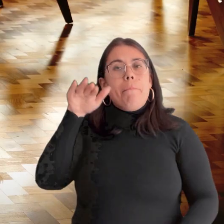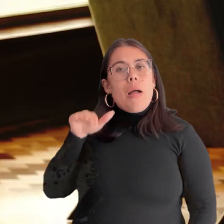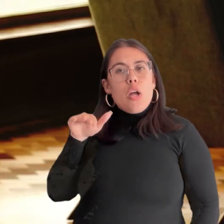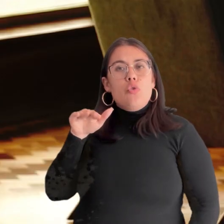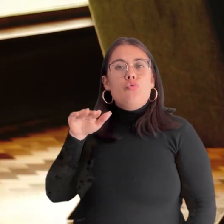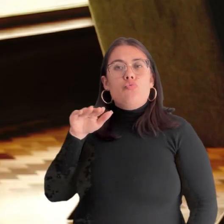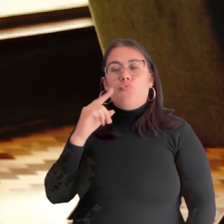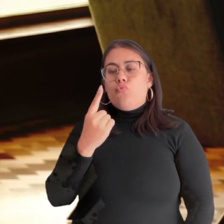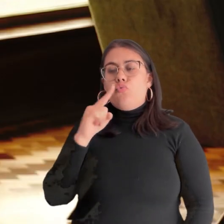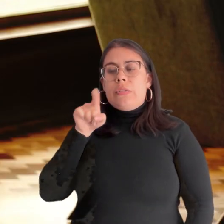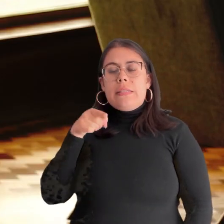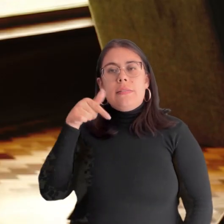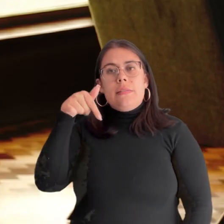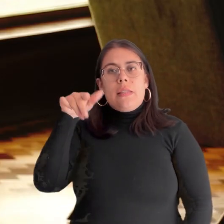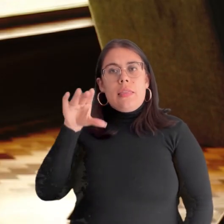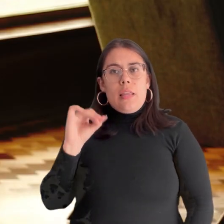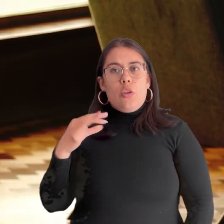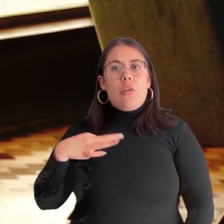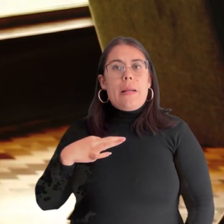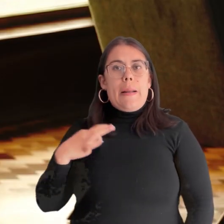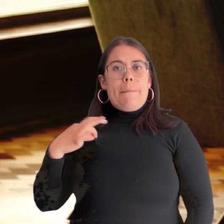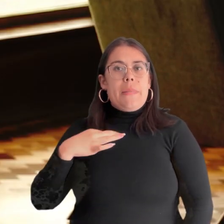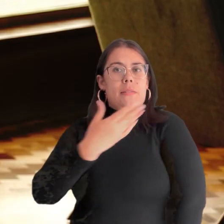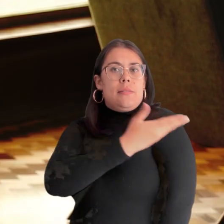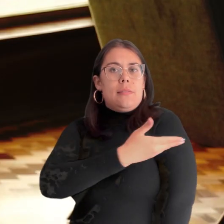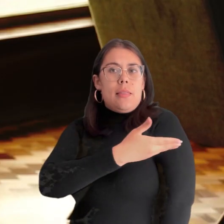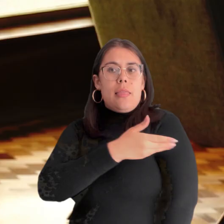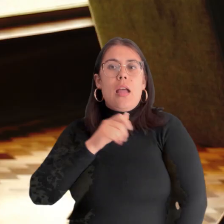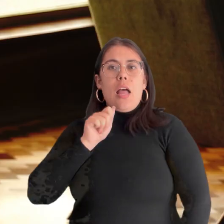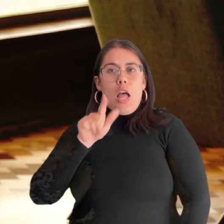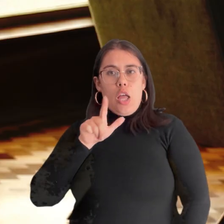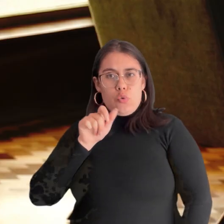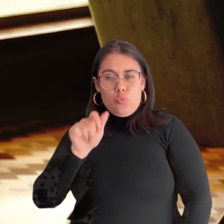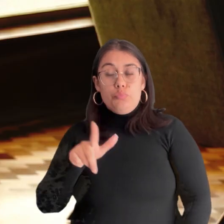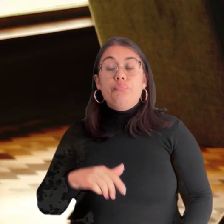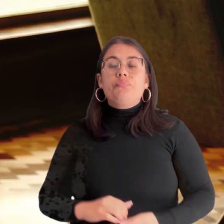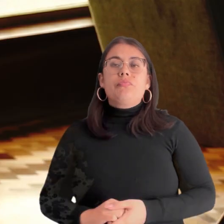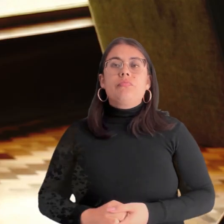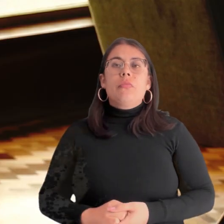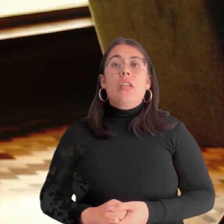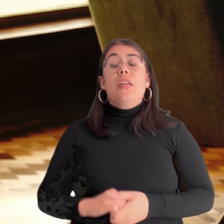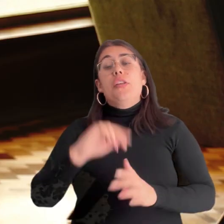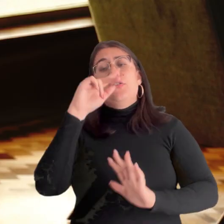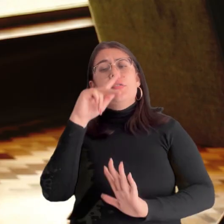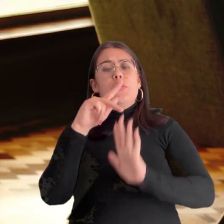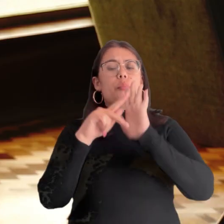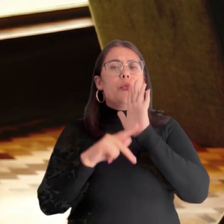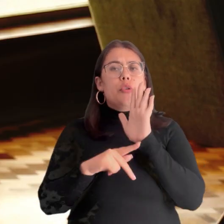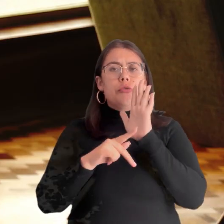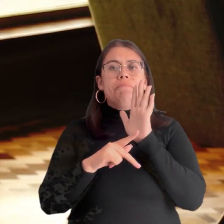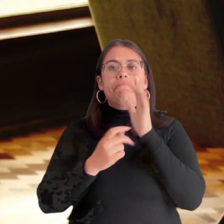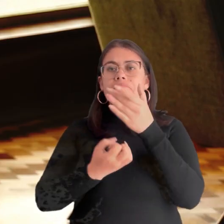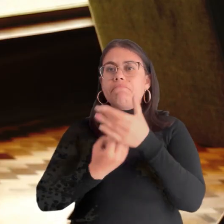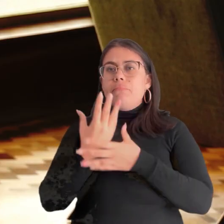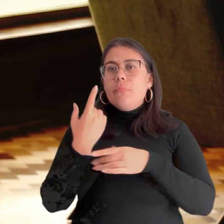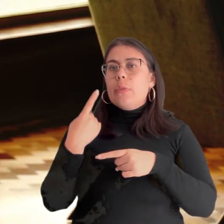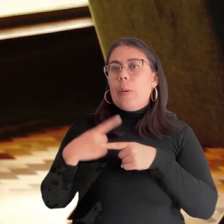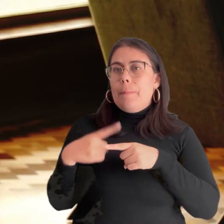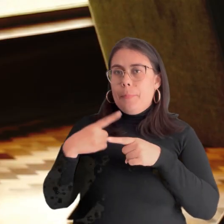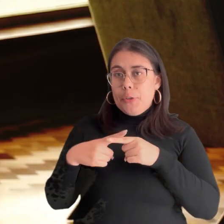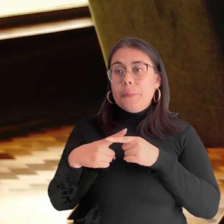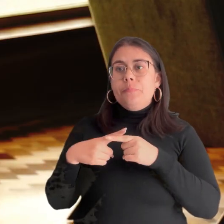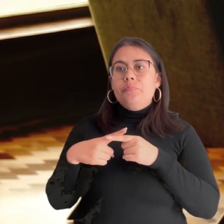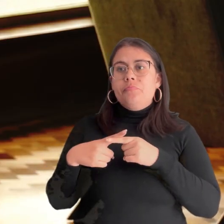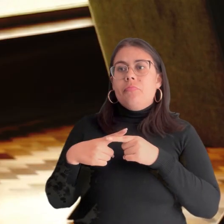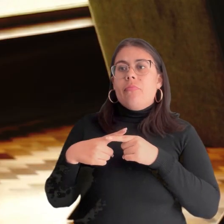marinho. Esse projeto surgiu porque eu fiz uma reforma de um dos apartamentos do edifício Prudência, há